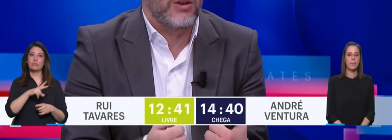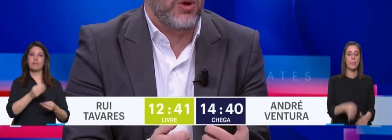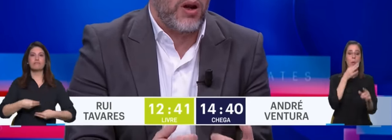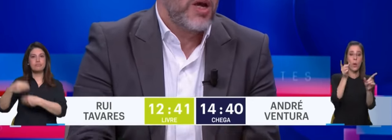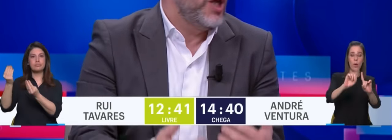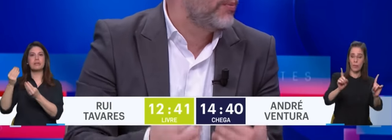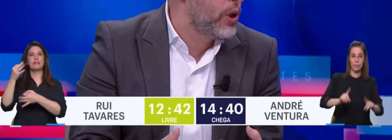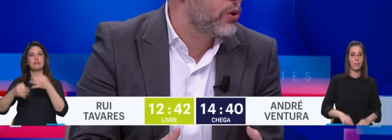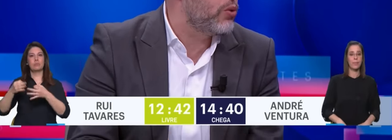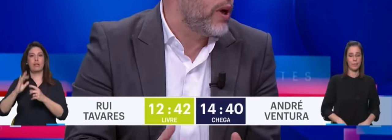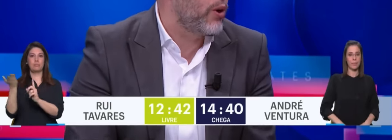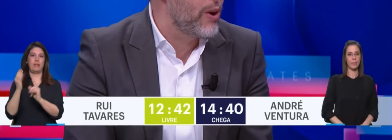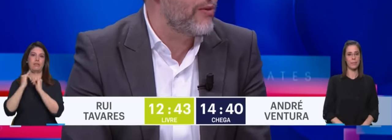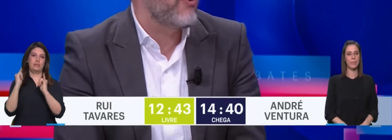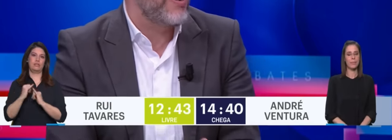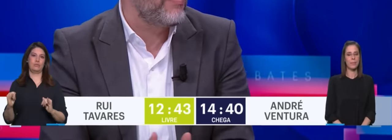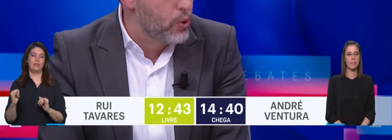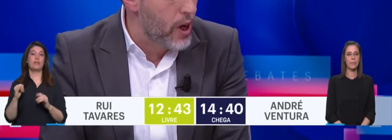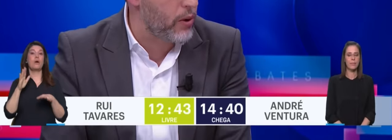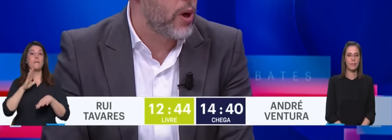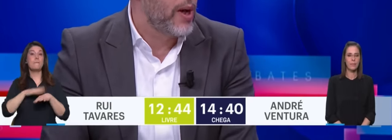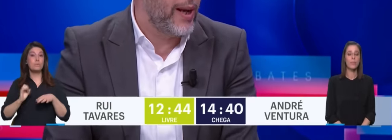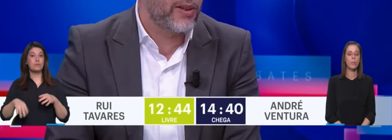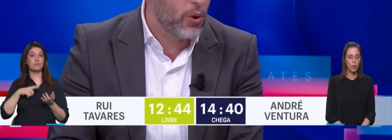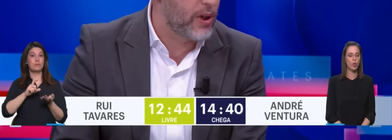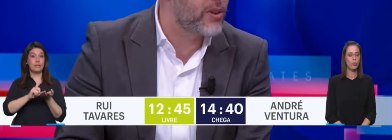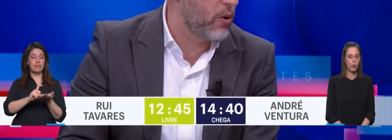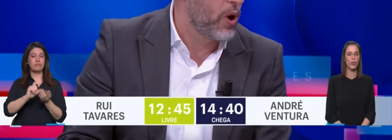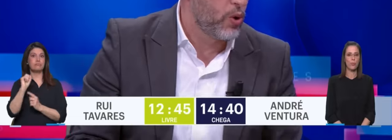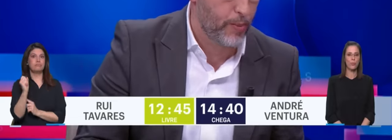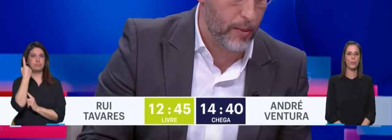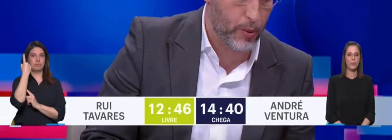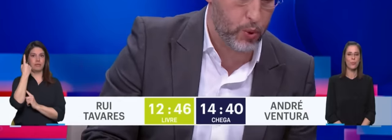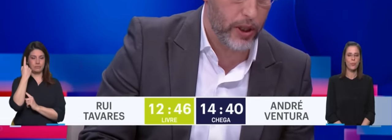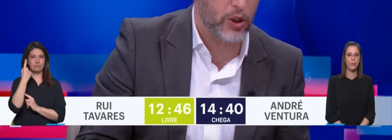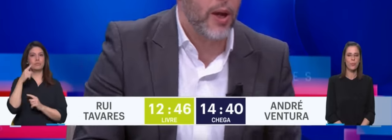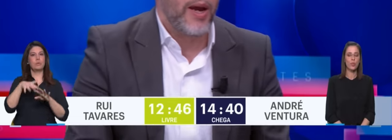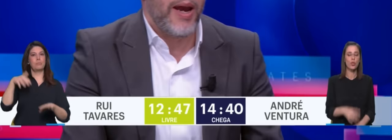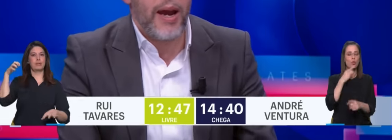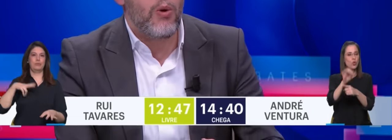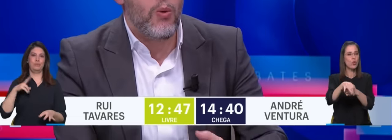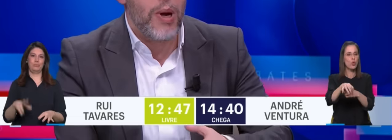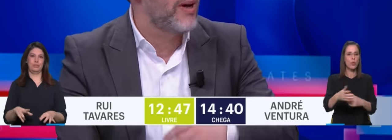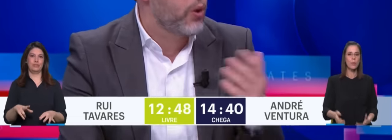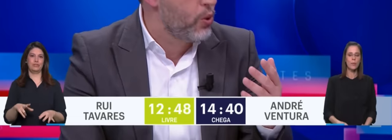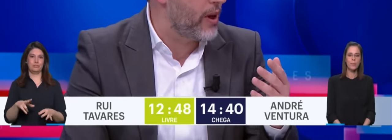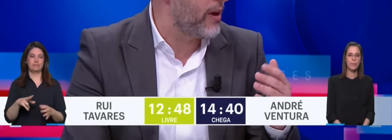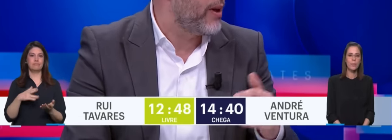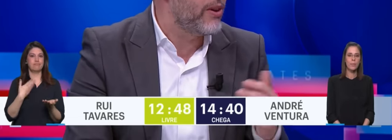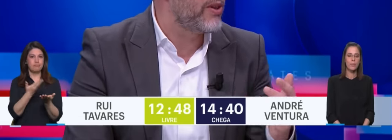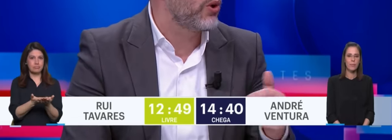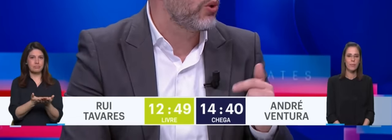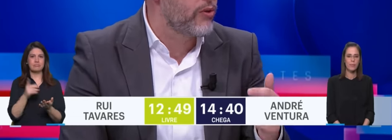internacional e por isso é que o livro foi Pioneiro nessa condenação no Parlamento português é uma calúnia